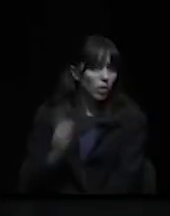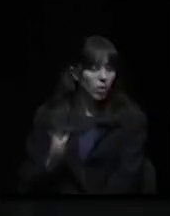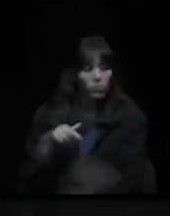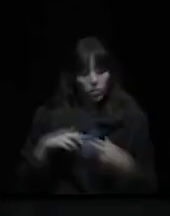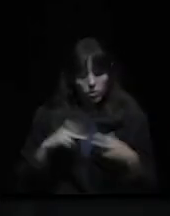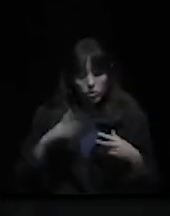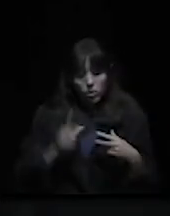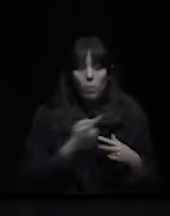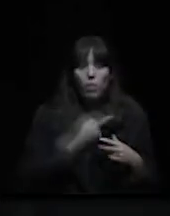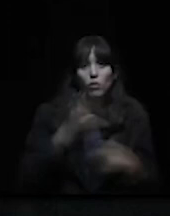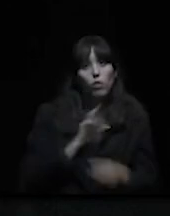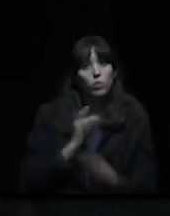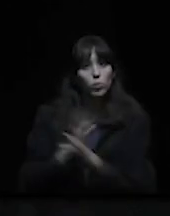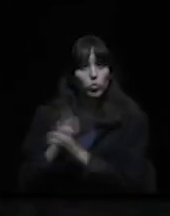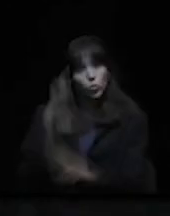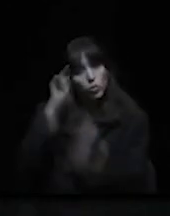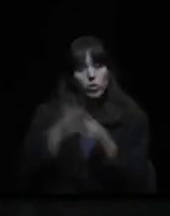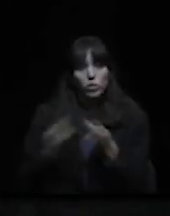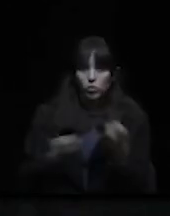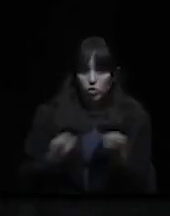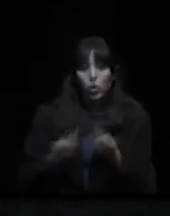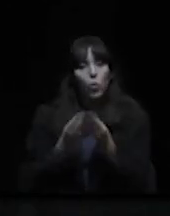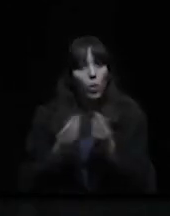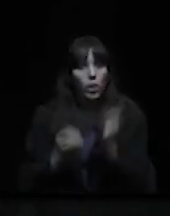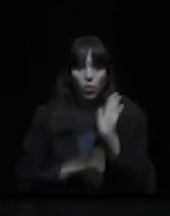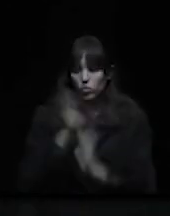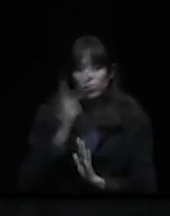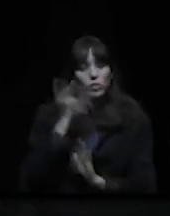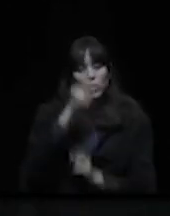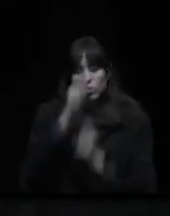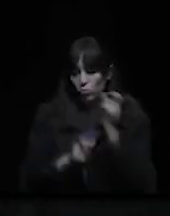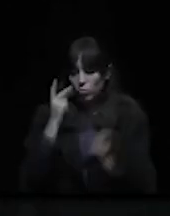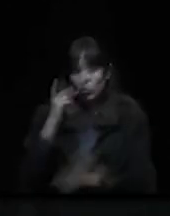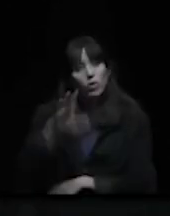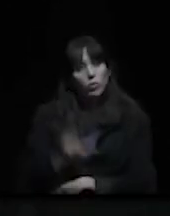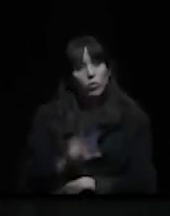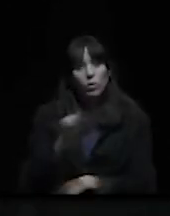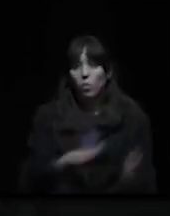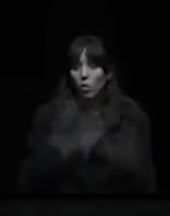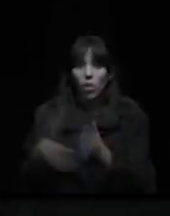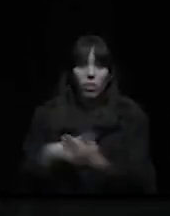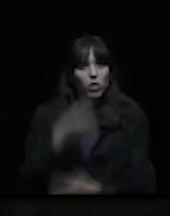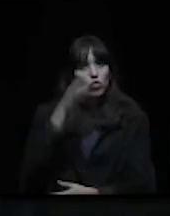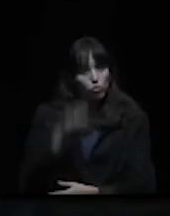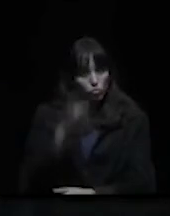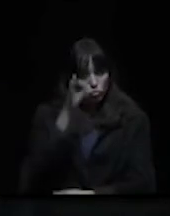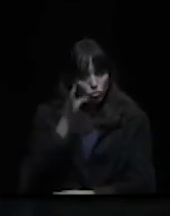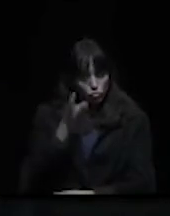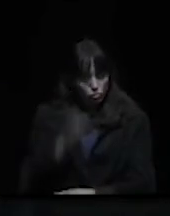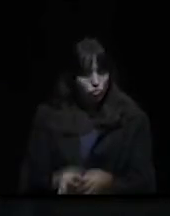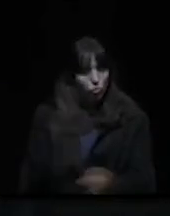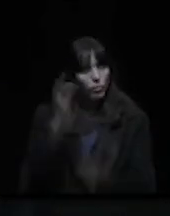encontrar outros meios e formas de proporcionar a qualidade de vida e bem-estar aos lisboetas e, acima de tudo, formas mais justas e equilibradas de o fazer e